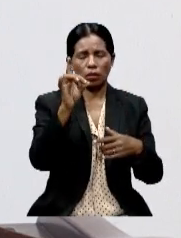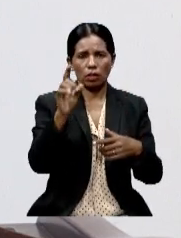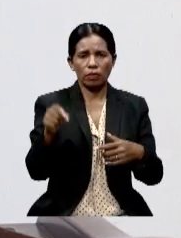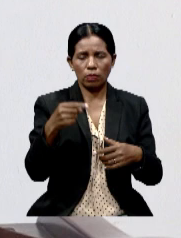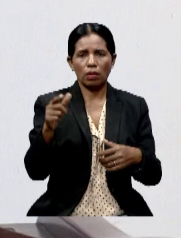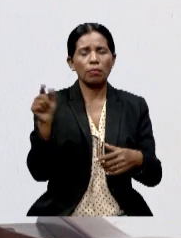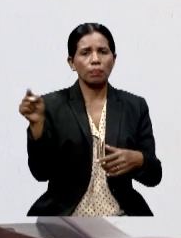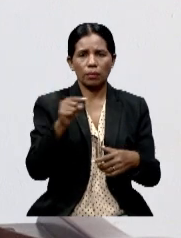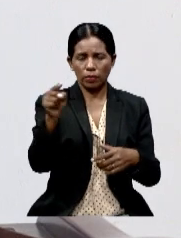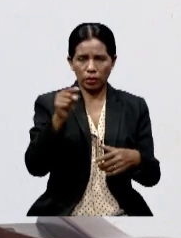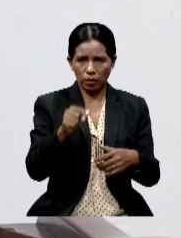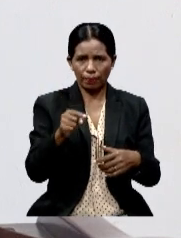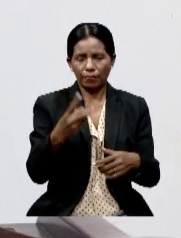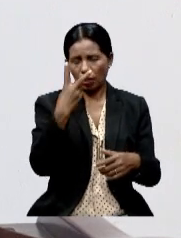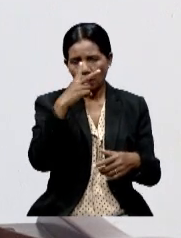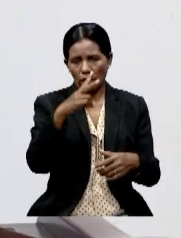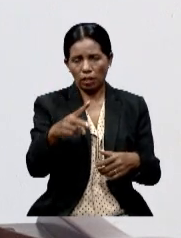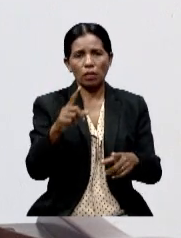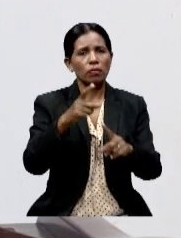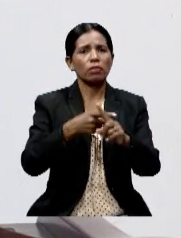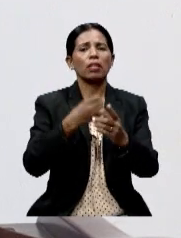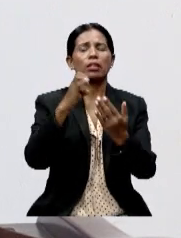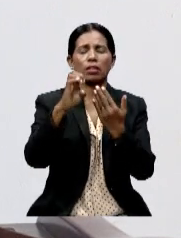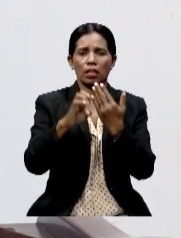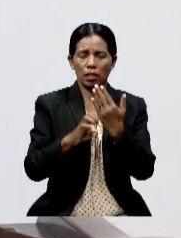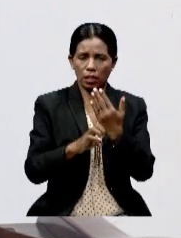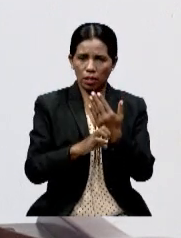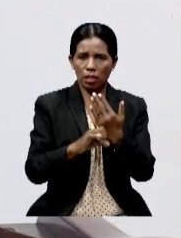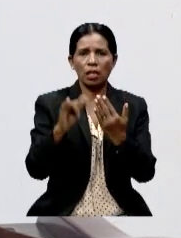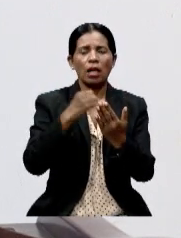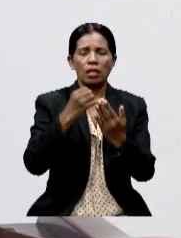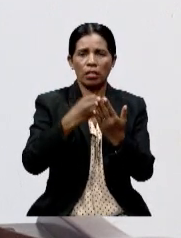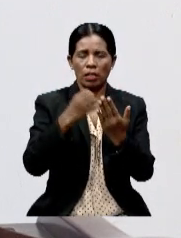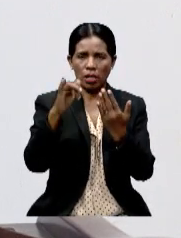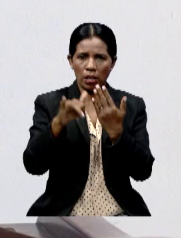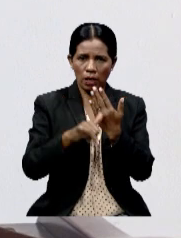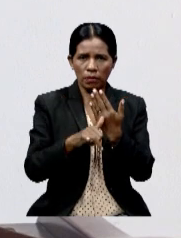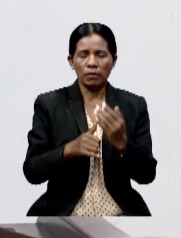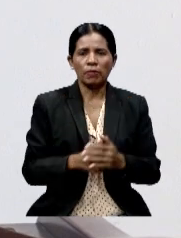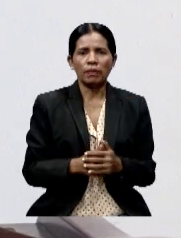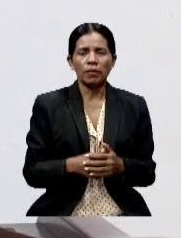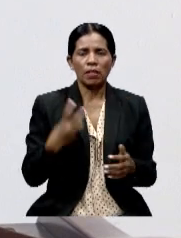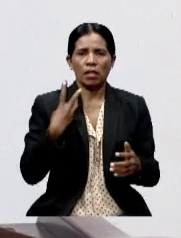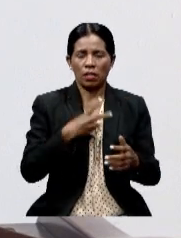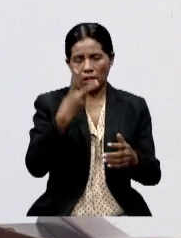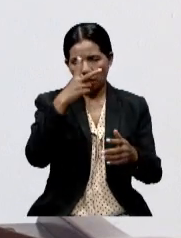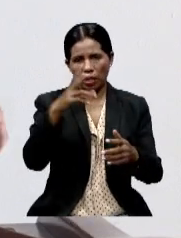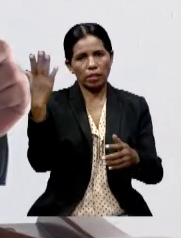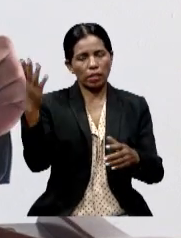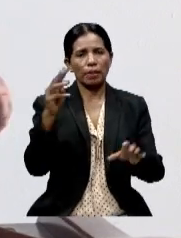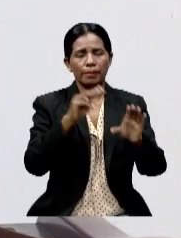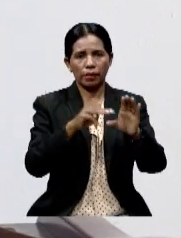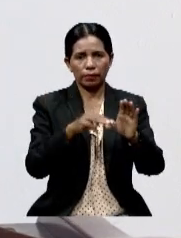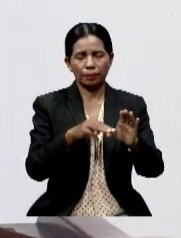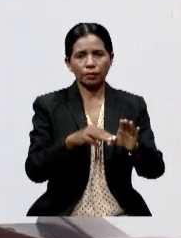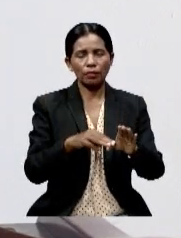da especulação que acontece em janeiro, que tal tu explica, Tiona, cada nem explica a especulação no mercado, ita a